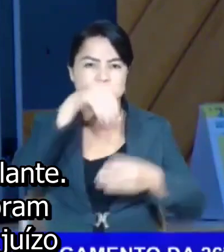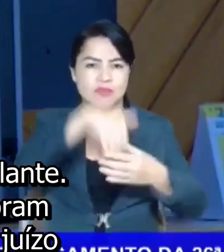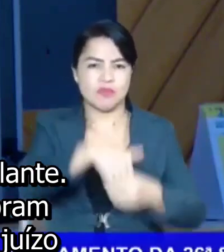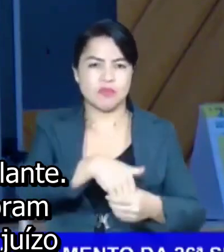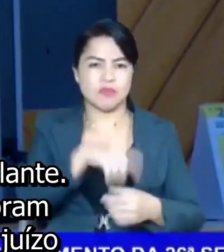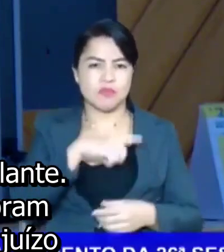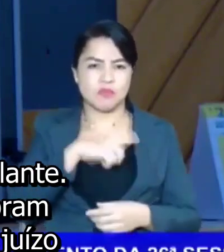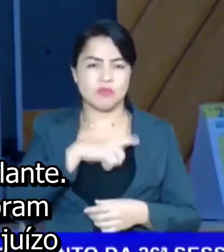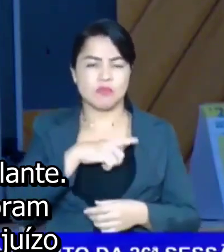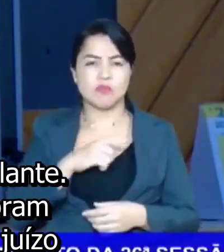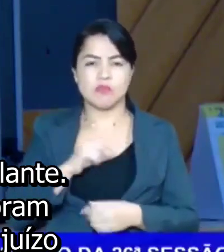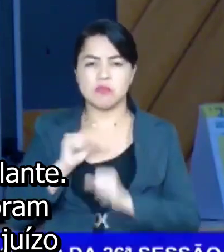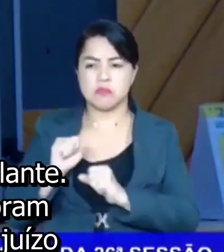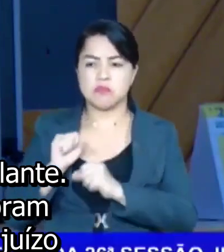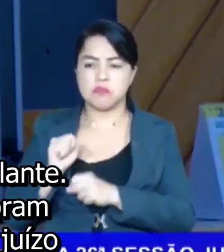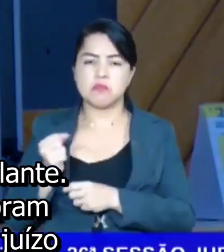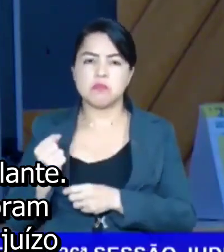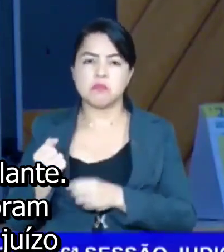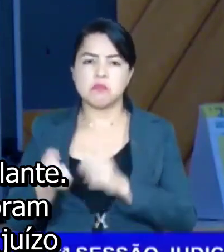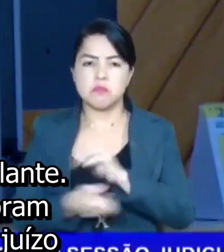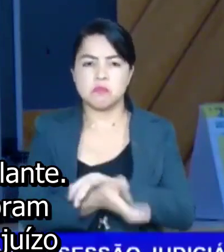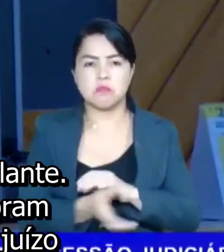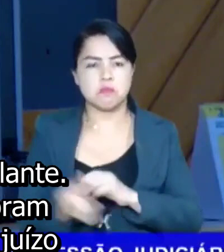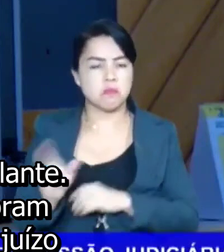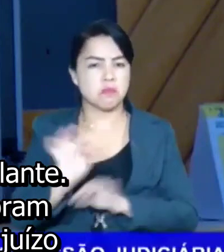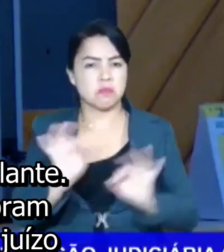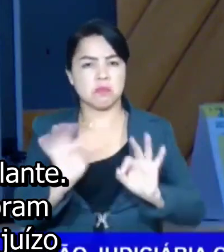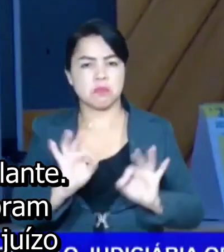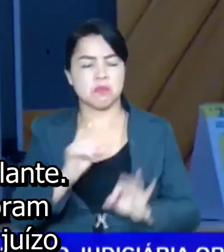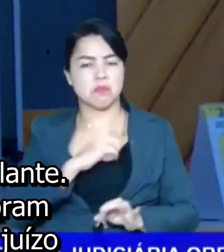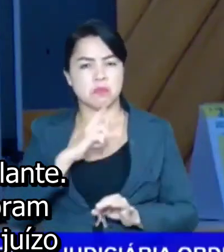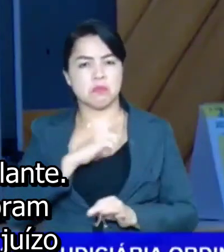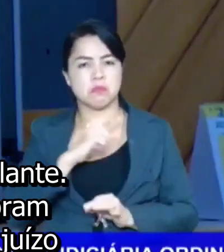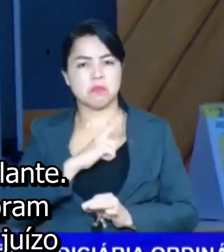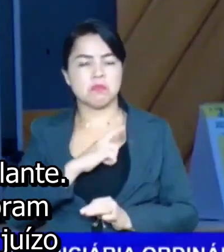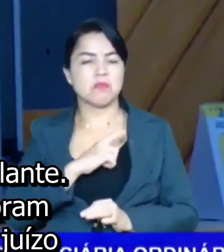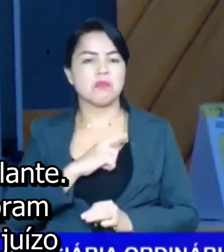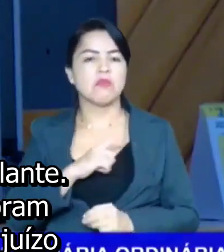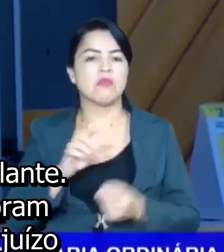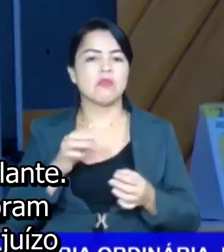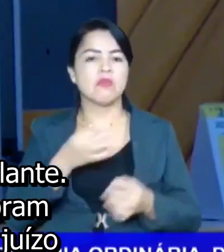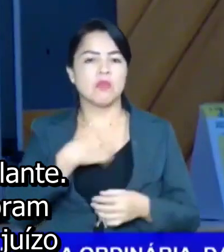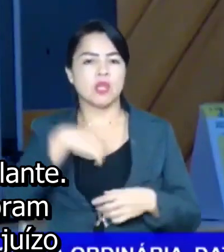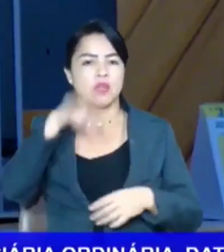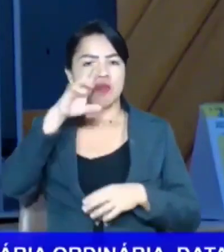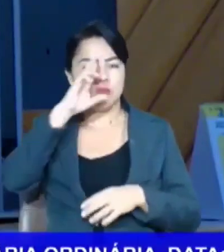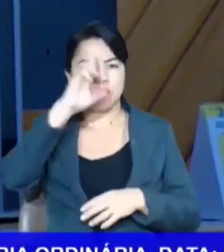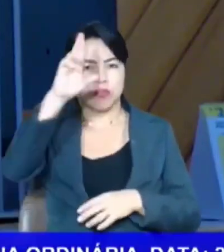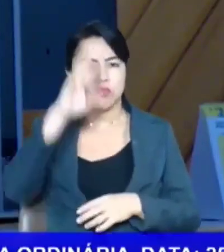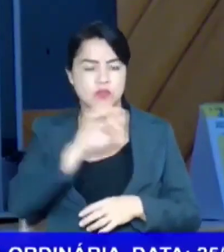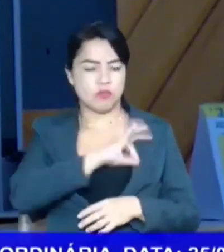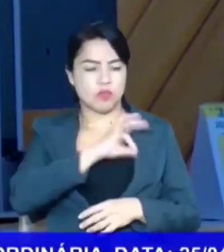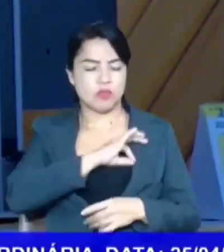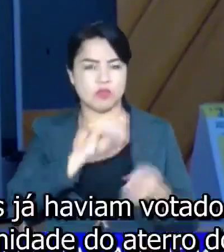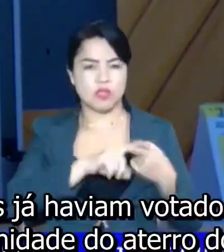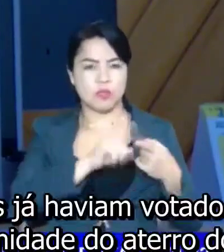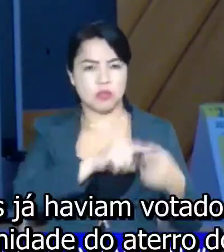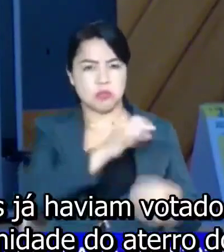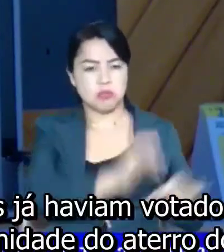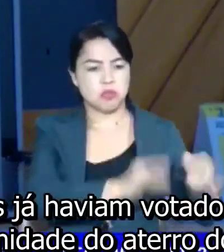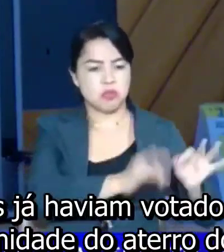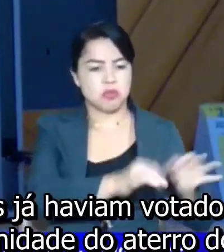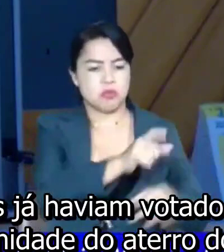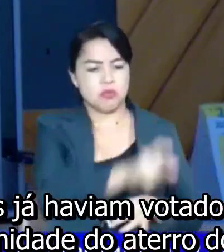supostamente aliciados não foram ouvidos nem pela autoridade policial, nem pelo juízo, que